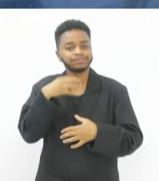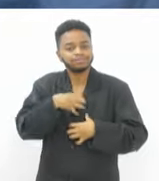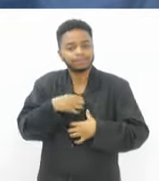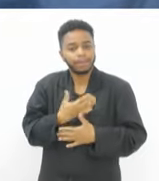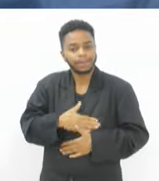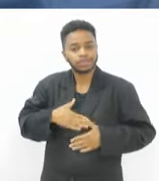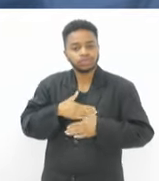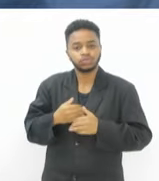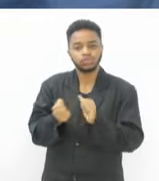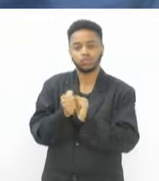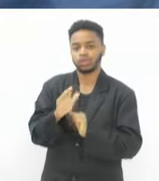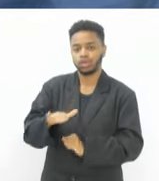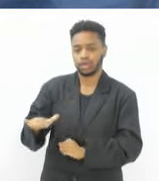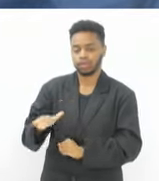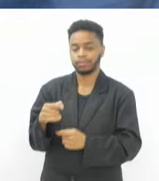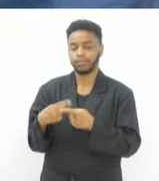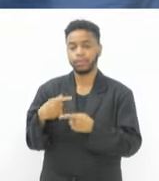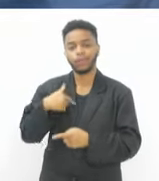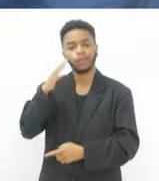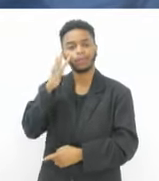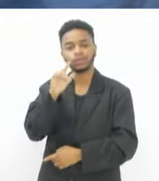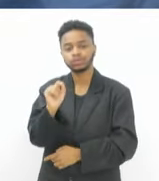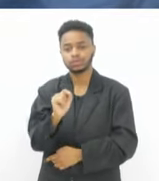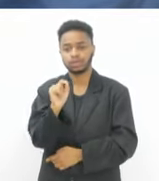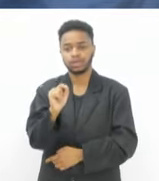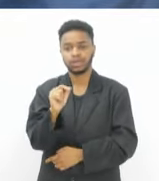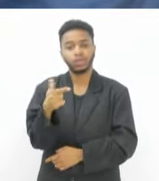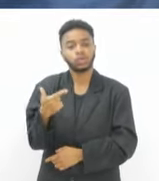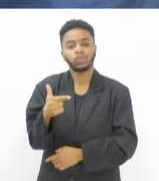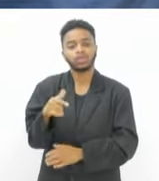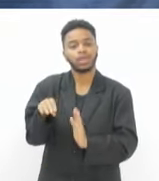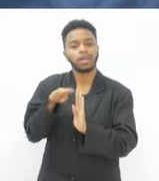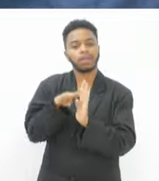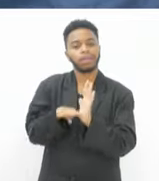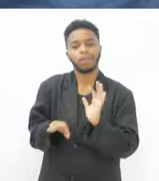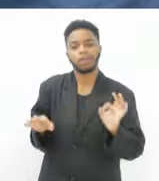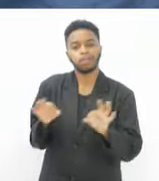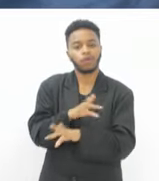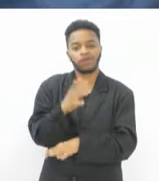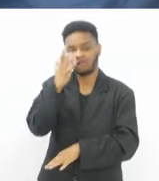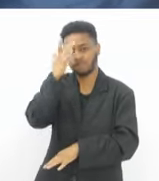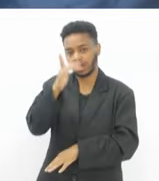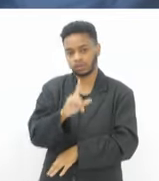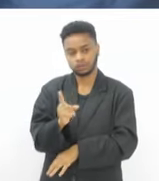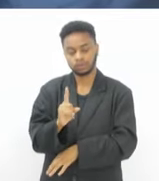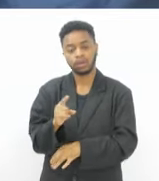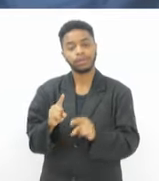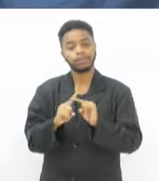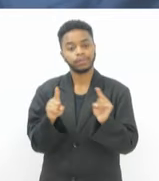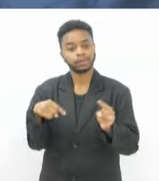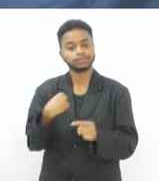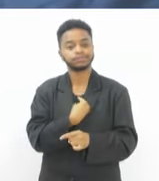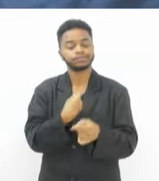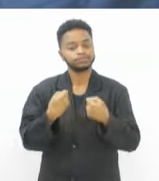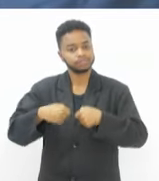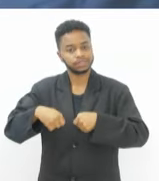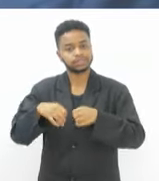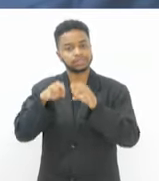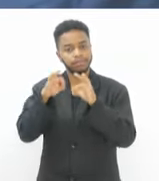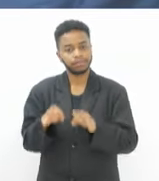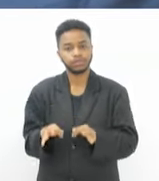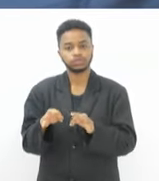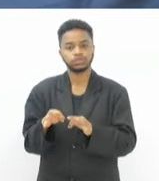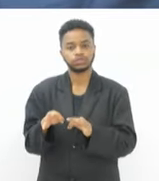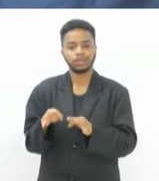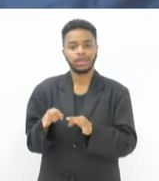criança. Eu costumo pensar o seguinte: não existe uma receita fácil, mas a gente precisa guardar aquele